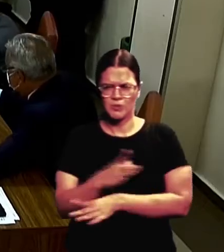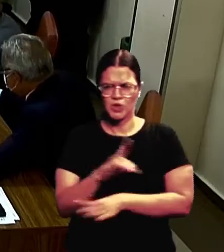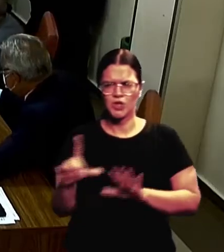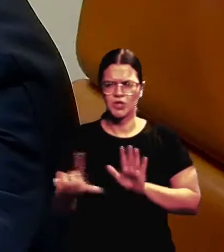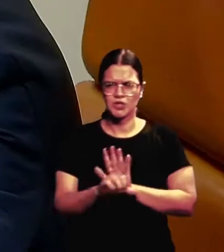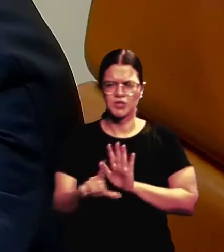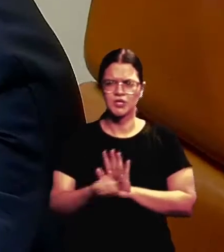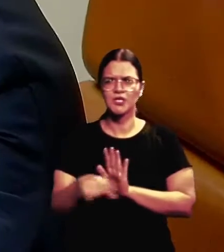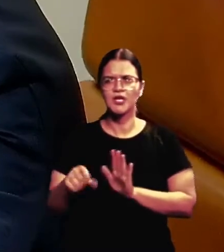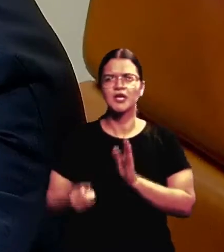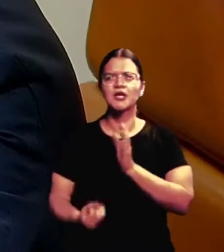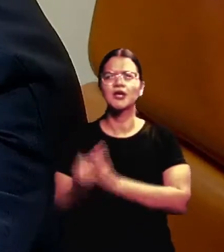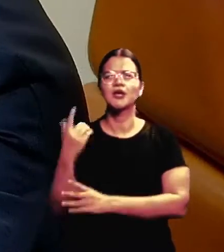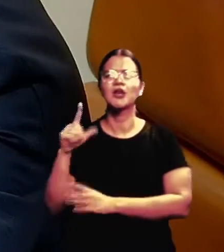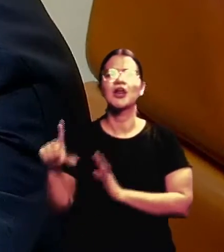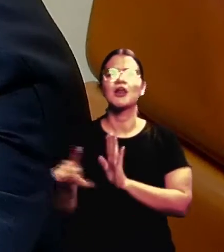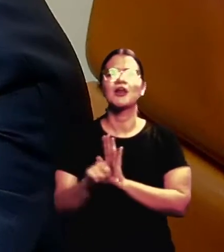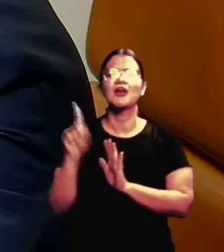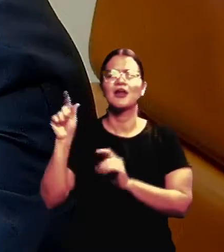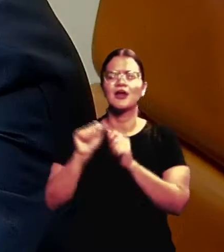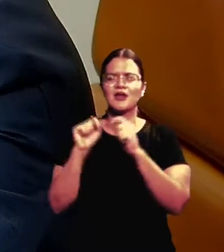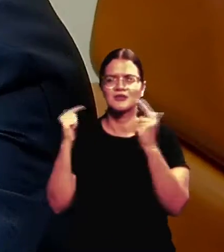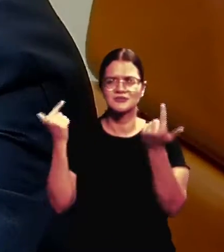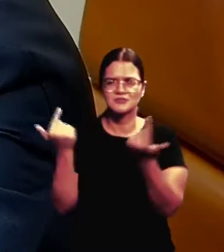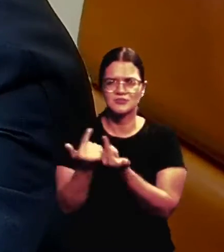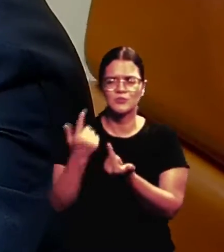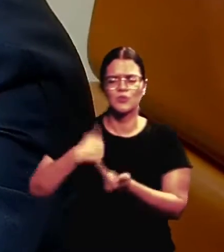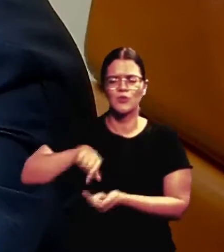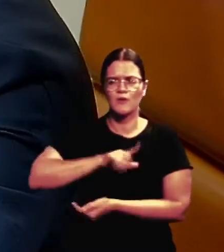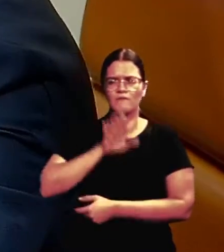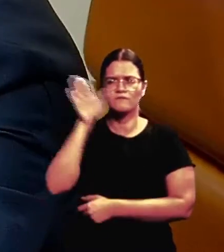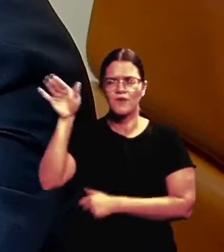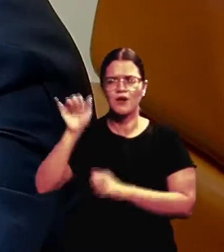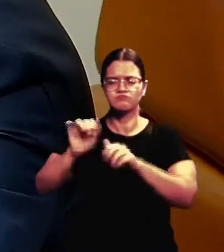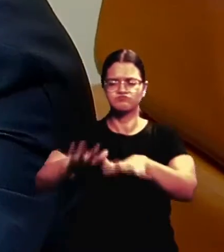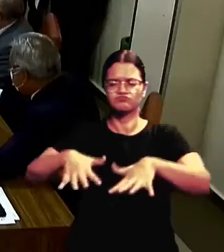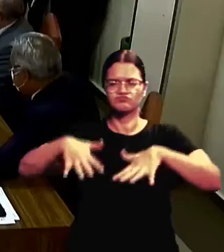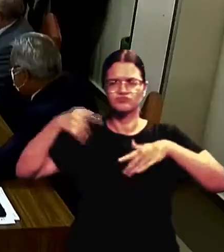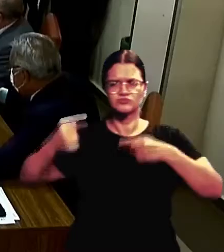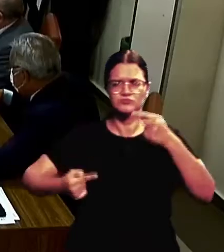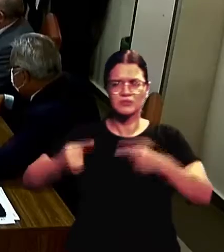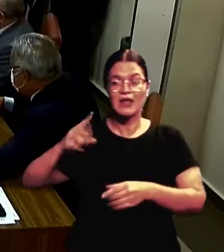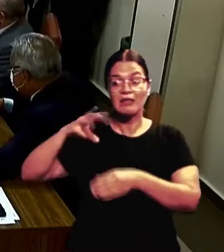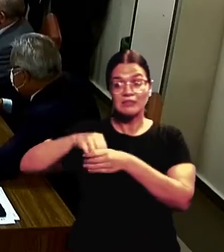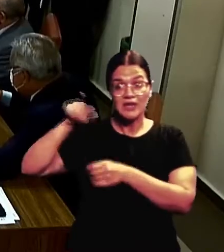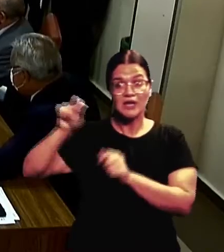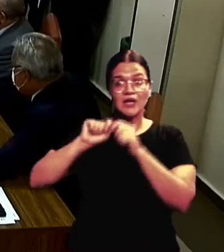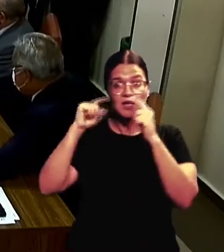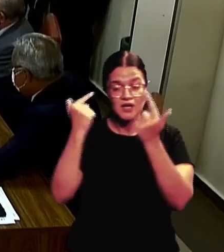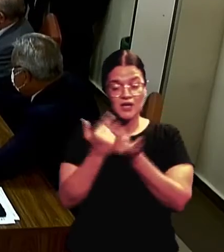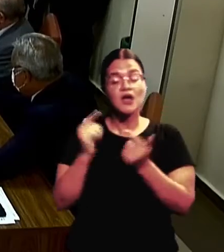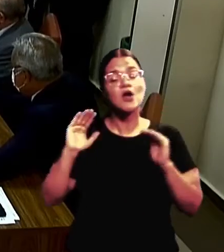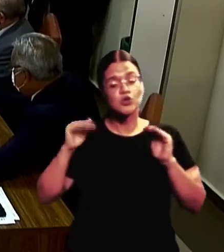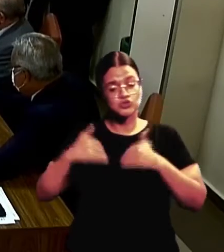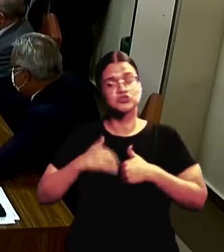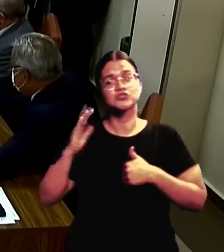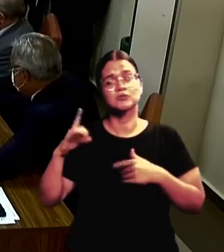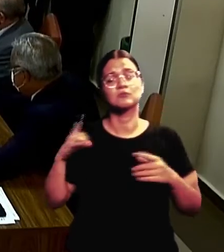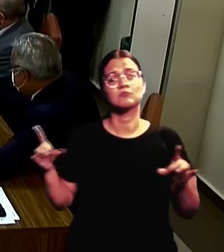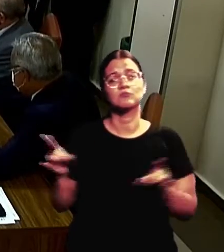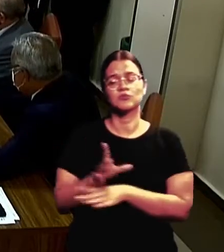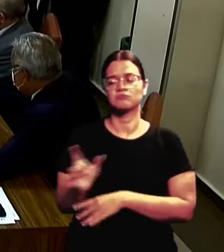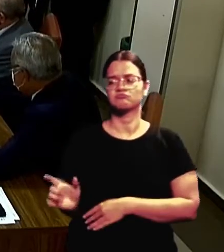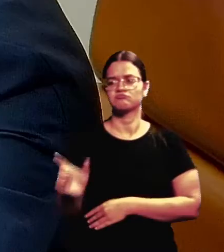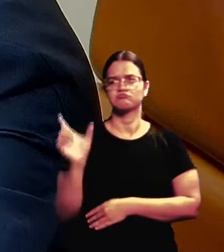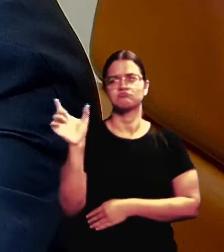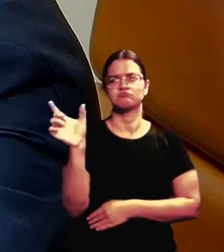Ela foi feita lá na Assembleia, não foi, Mauro? Um dia que a gente fizemos audiência pública dentro da Assembleia Legislativa, hoje o autista já tem a carteirinha que